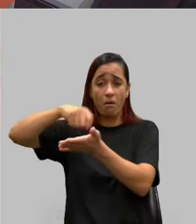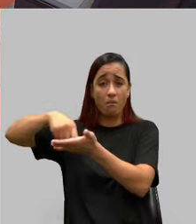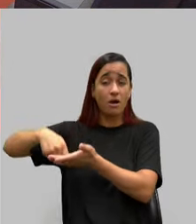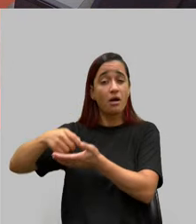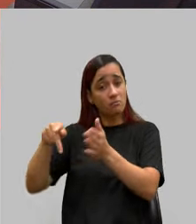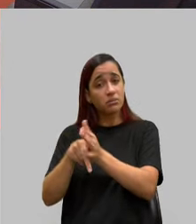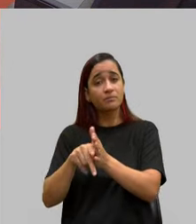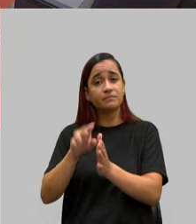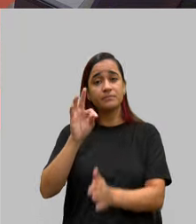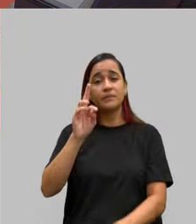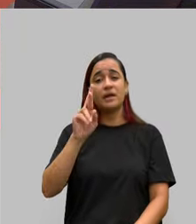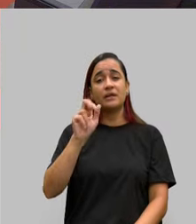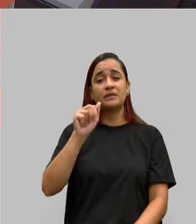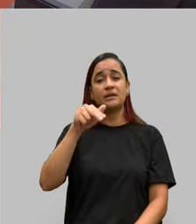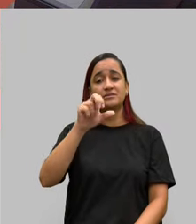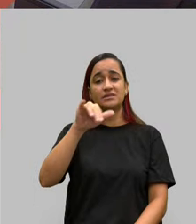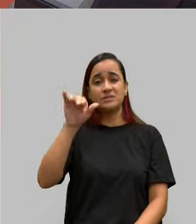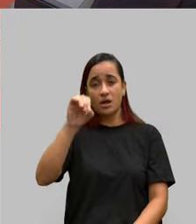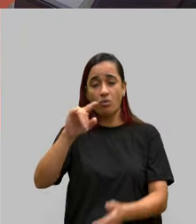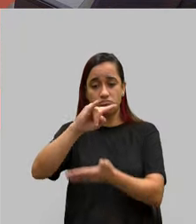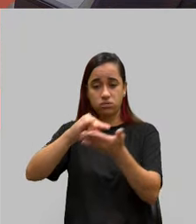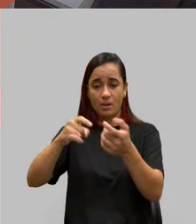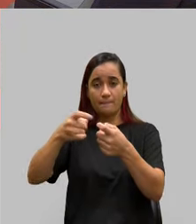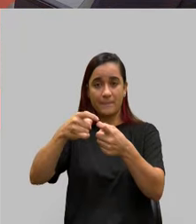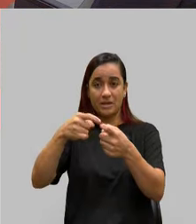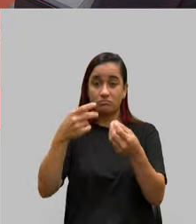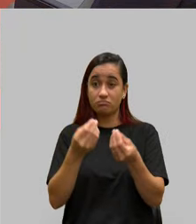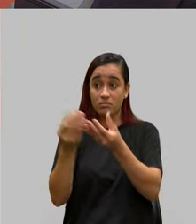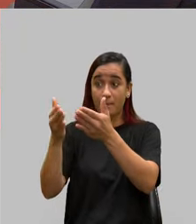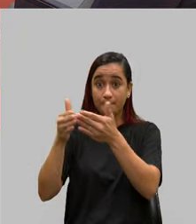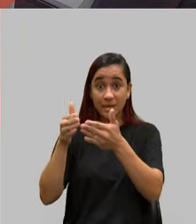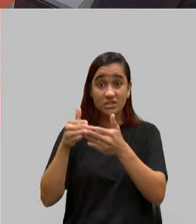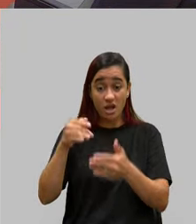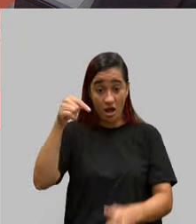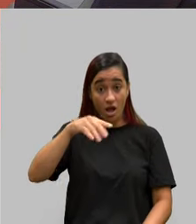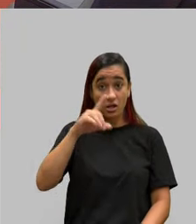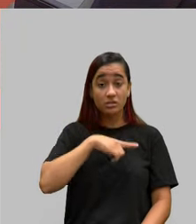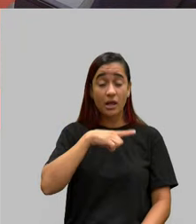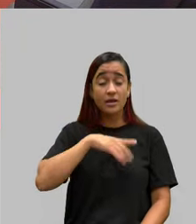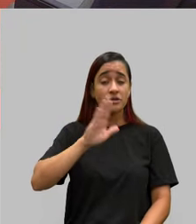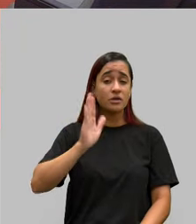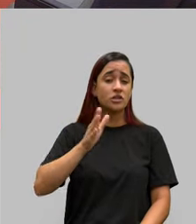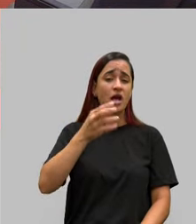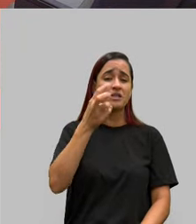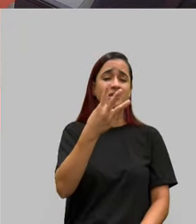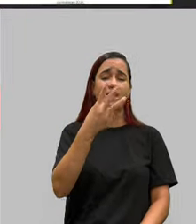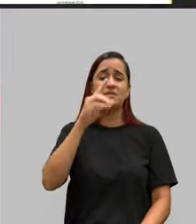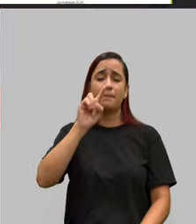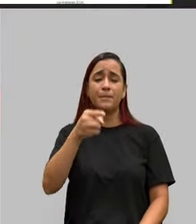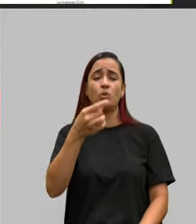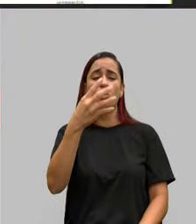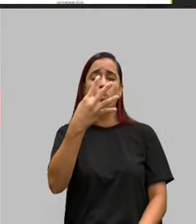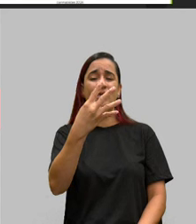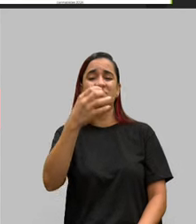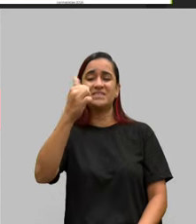prescrição de cannabis para associações a gente tem 3.419 médicos